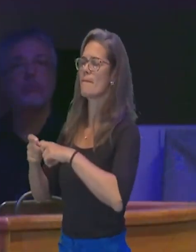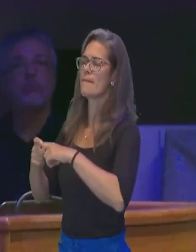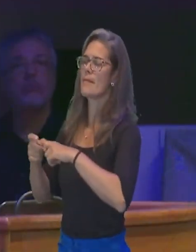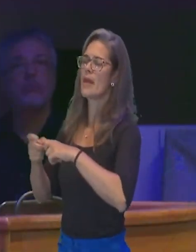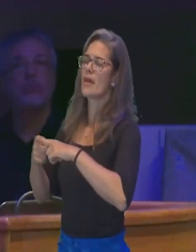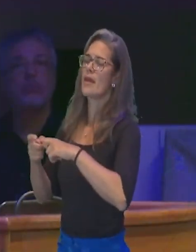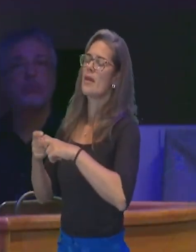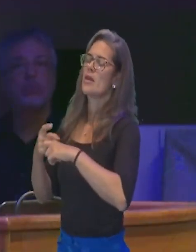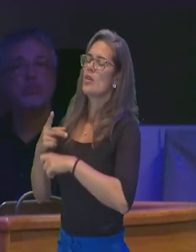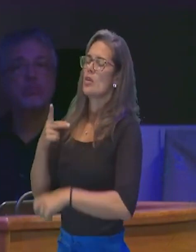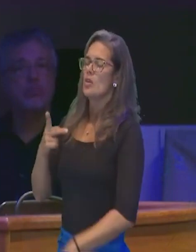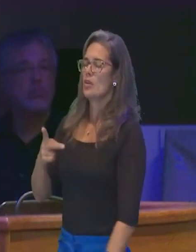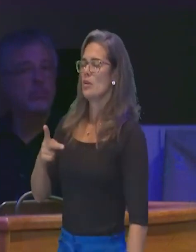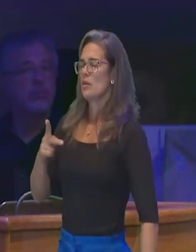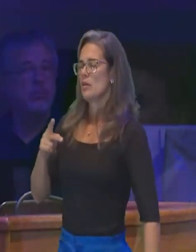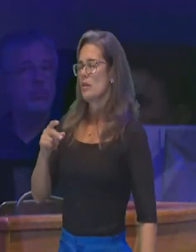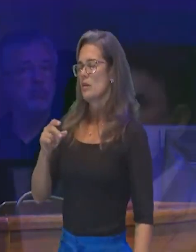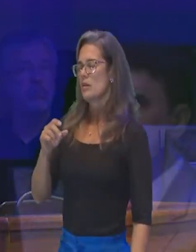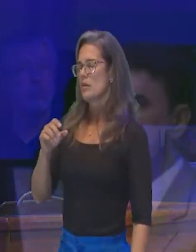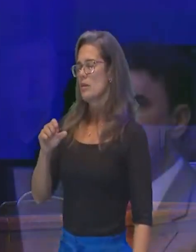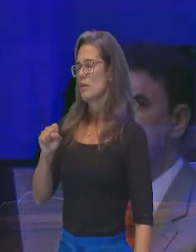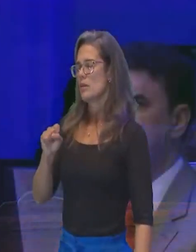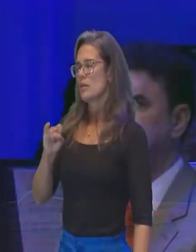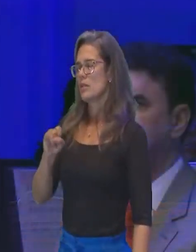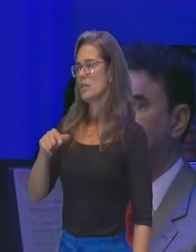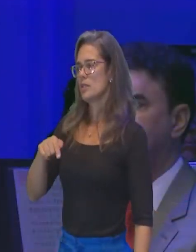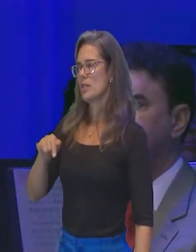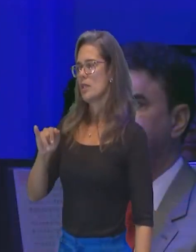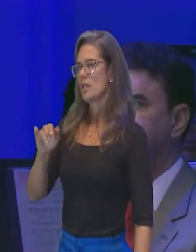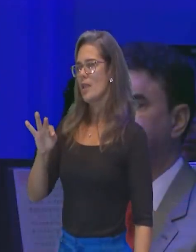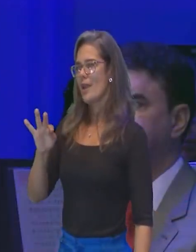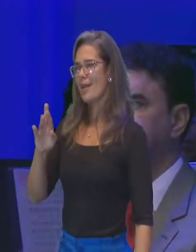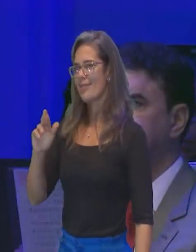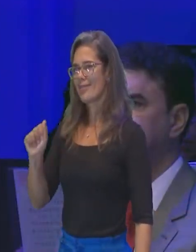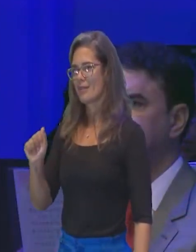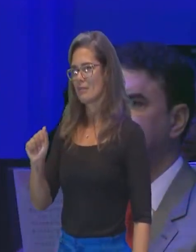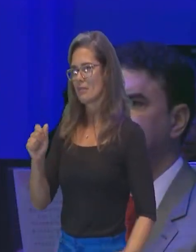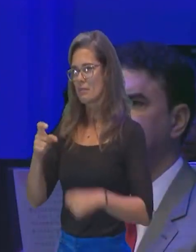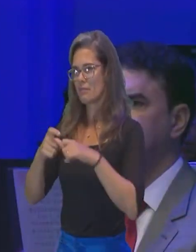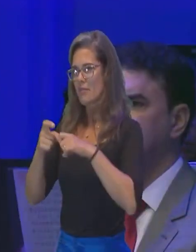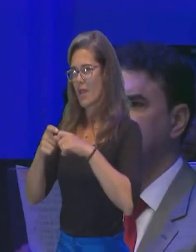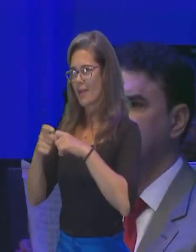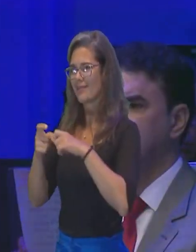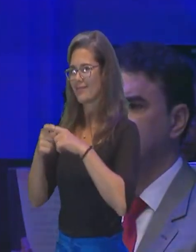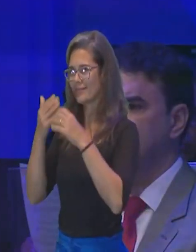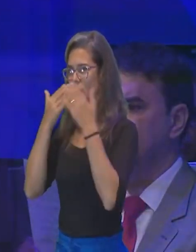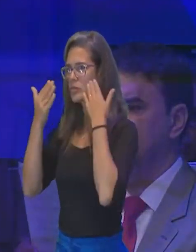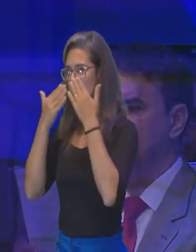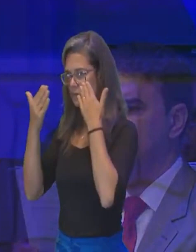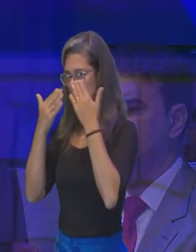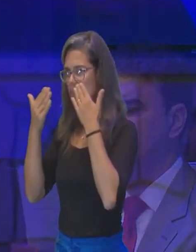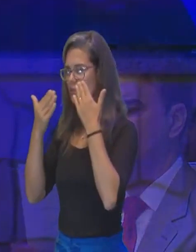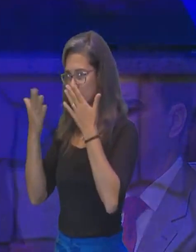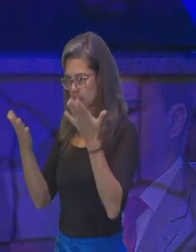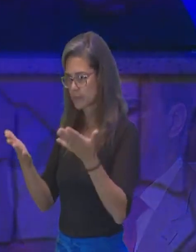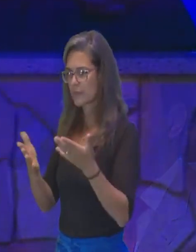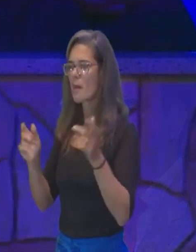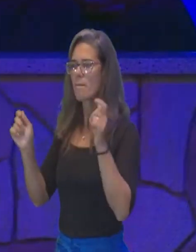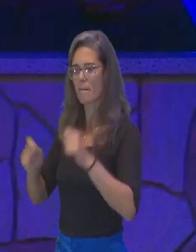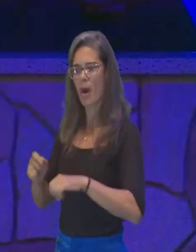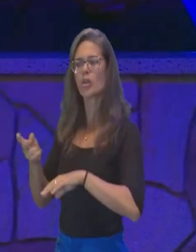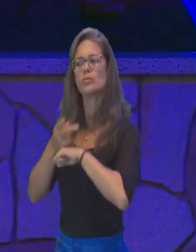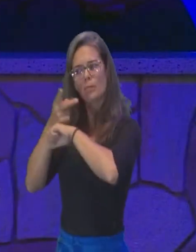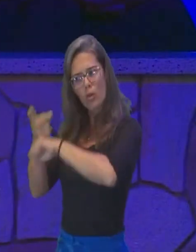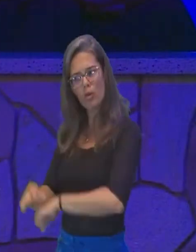está sadio porque você entende que precisa de tratamento. Procure um terapeuta espiritual, procure um